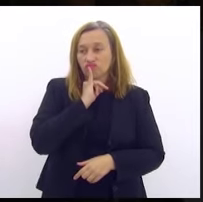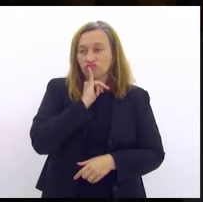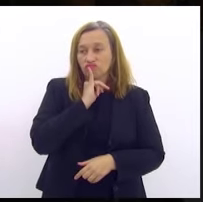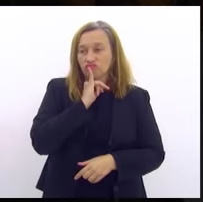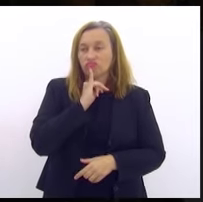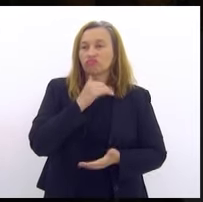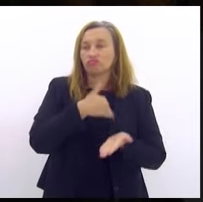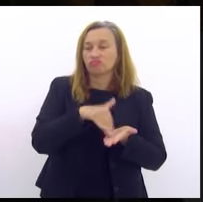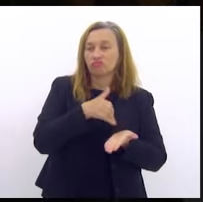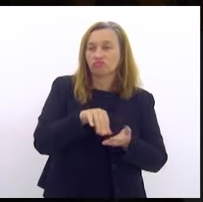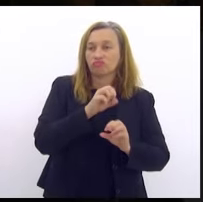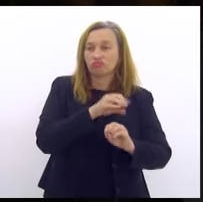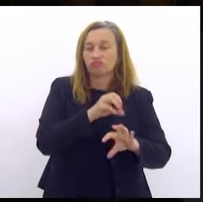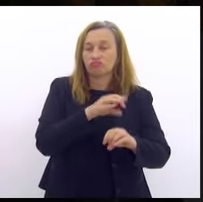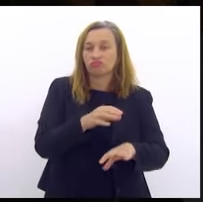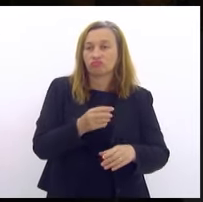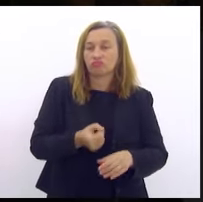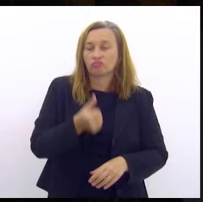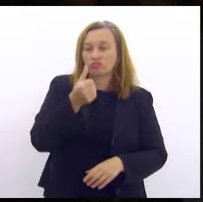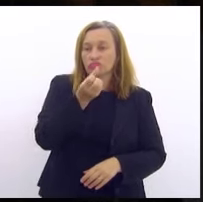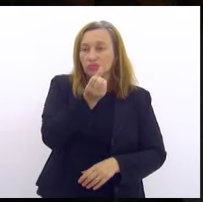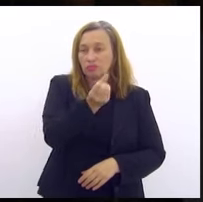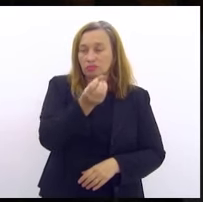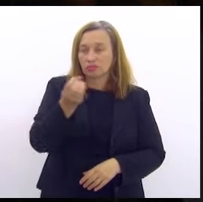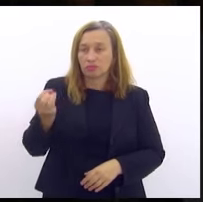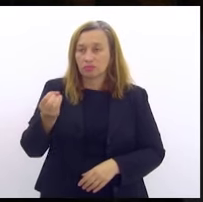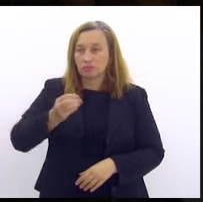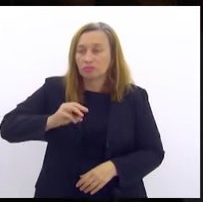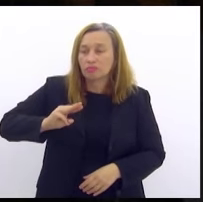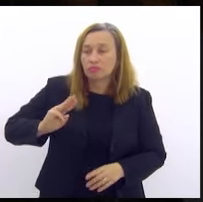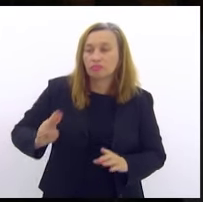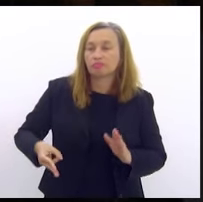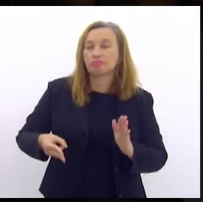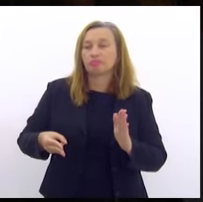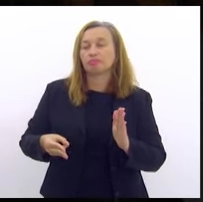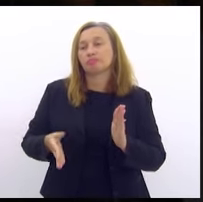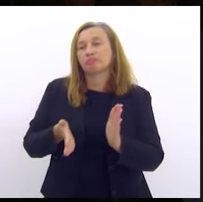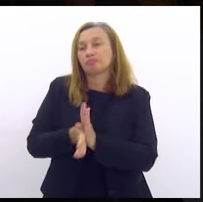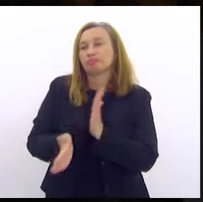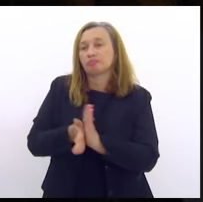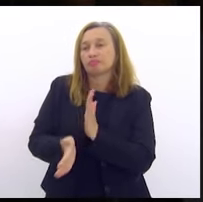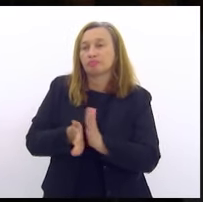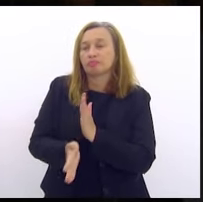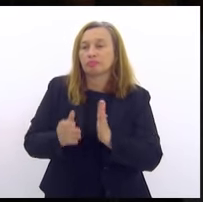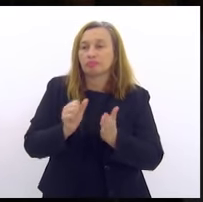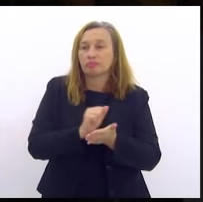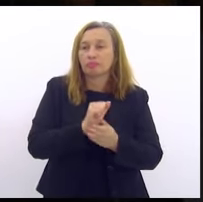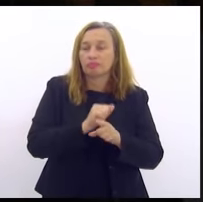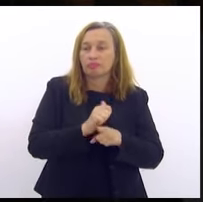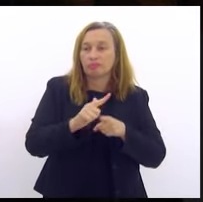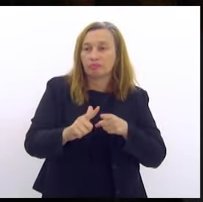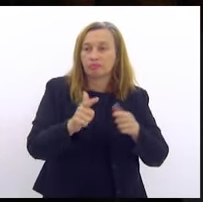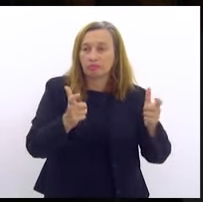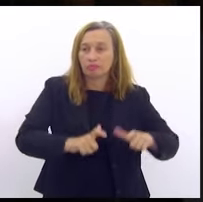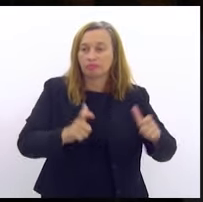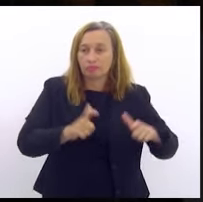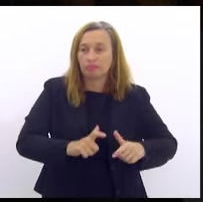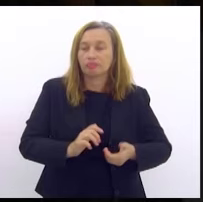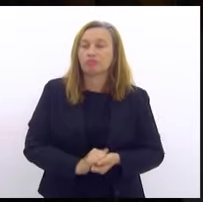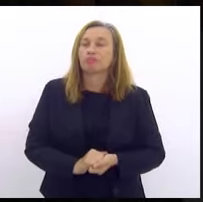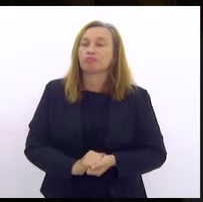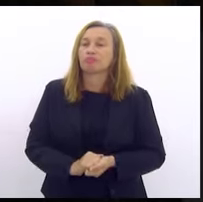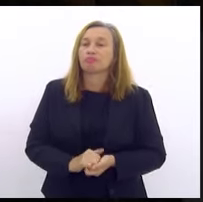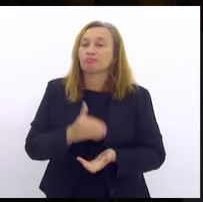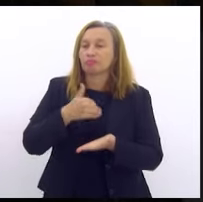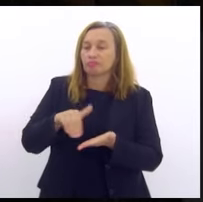Educação gasta quase 600 mil reais por mês para alugar uma sede, enquanto a Secretaria de